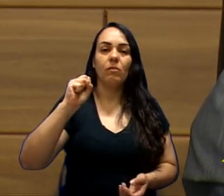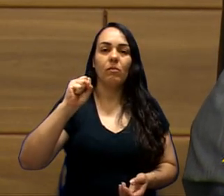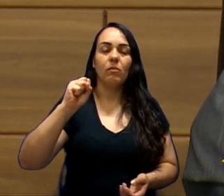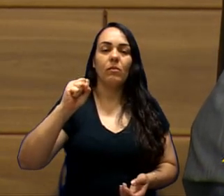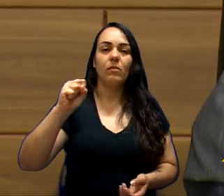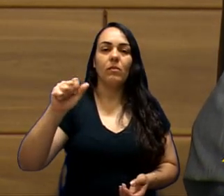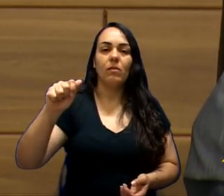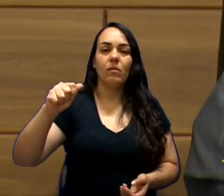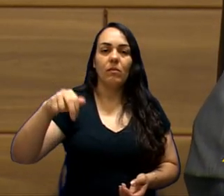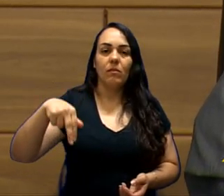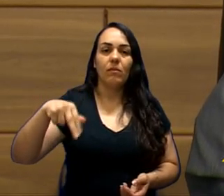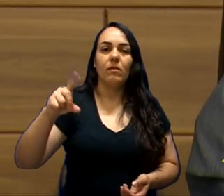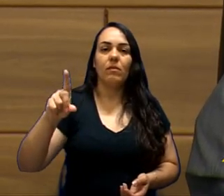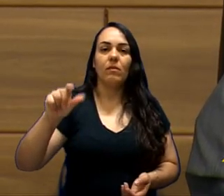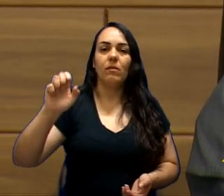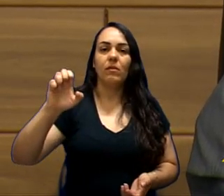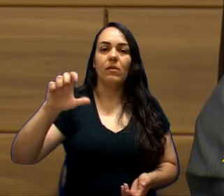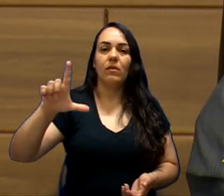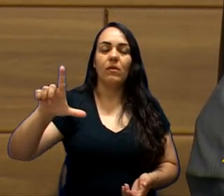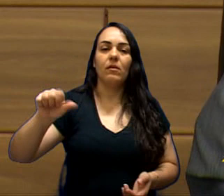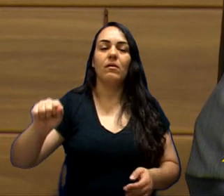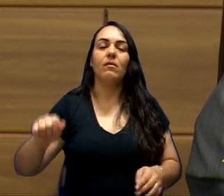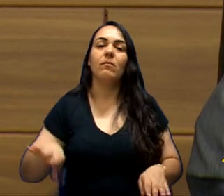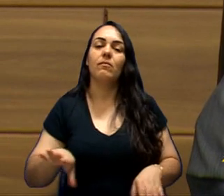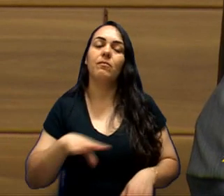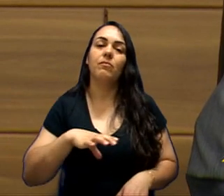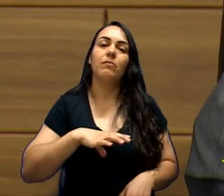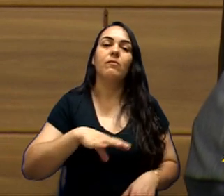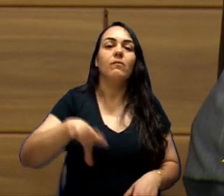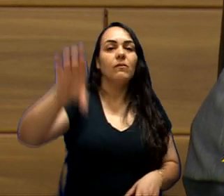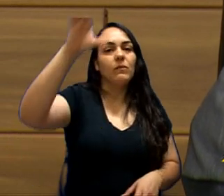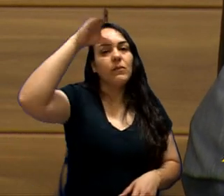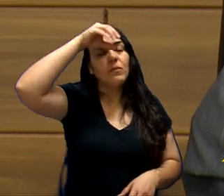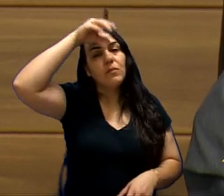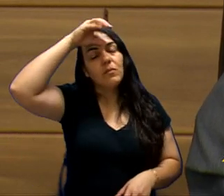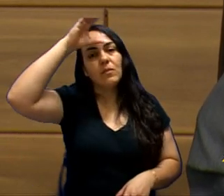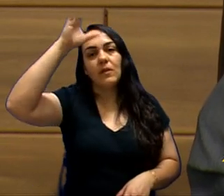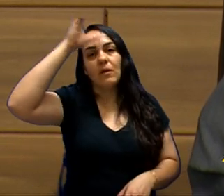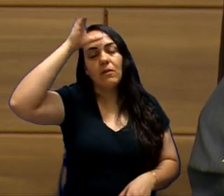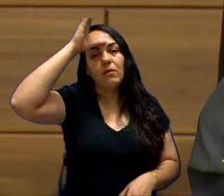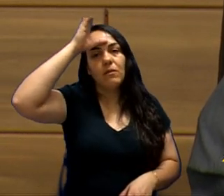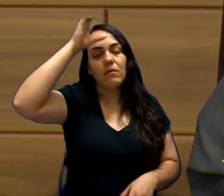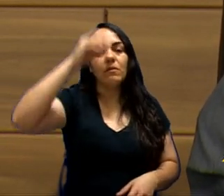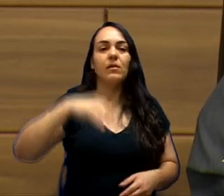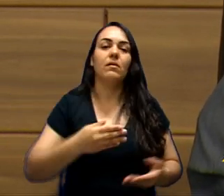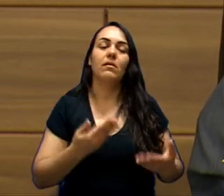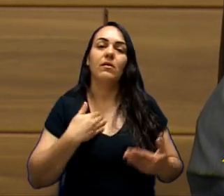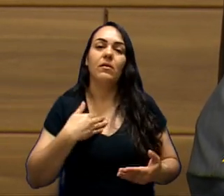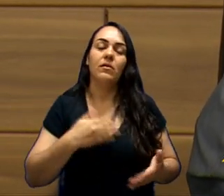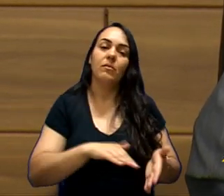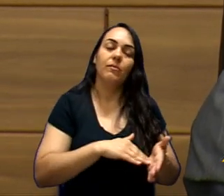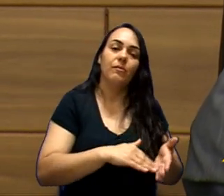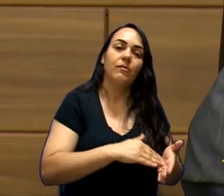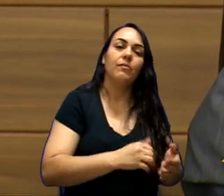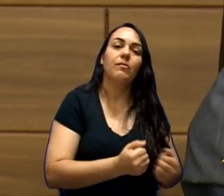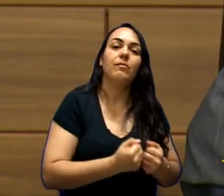jovem senhora que era cunhada do meu assessor Elmo e que